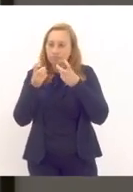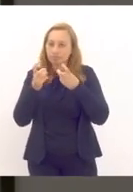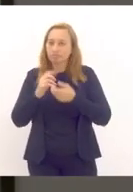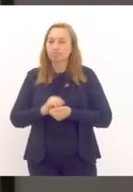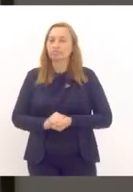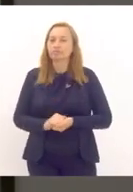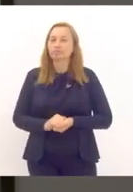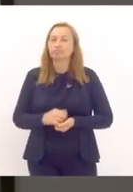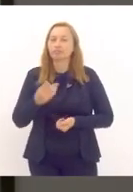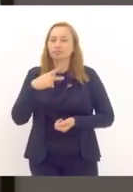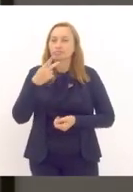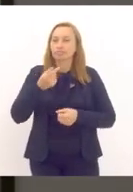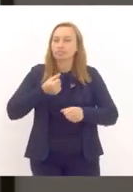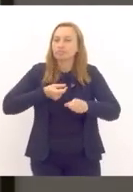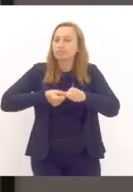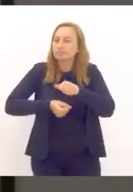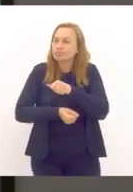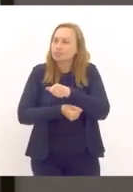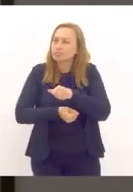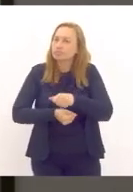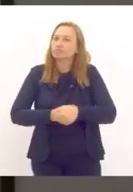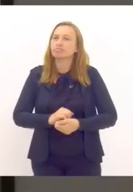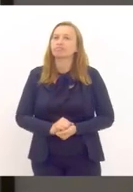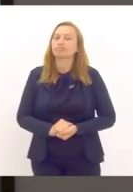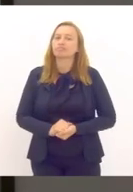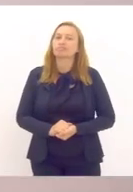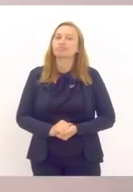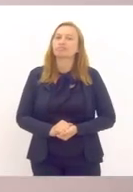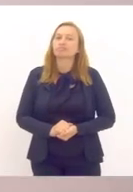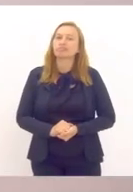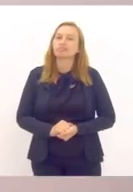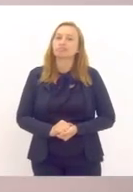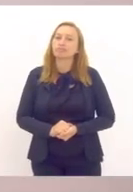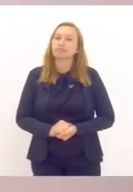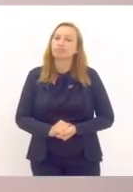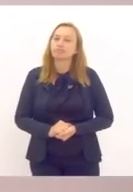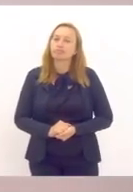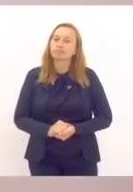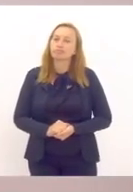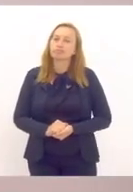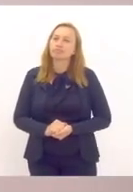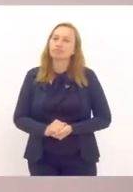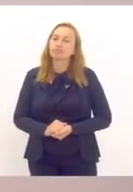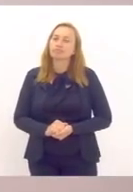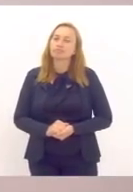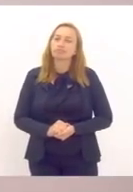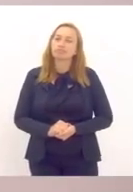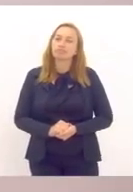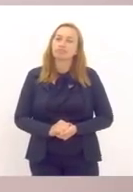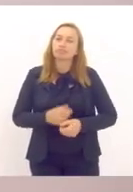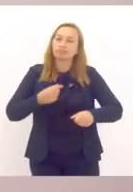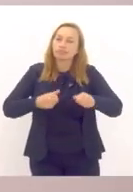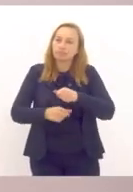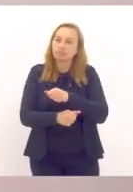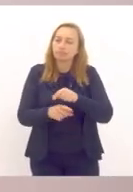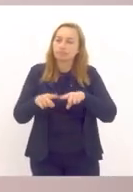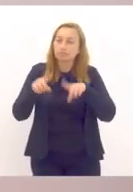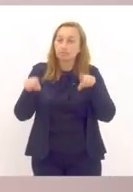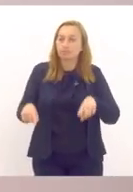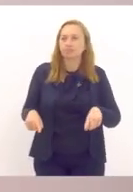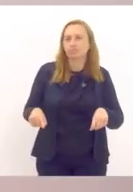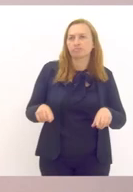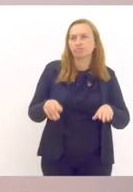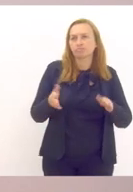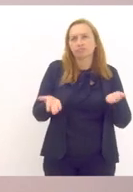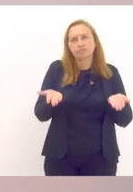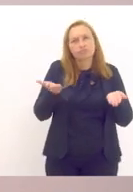Quando a gente fala de investimento, né, dessa rubrica investimento público, a rubrica investimento público ela sempre se mantém em algum nível. Por quê?